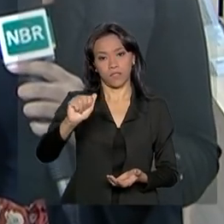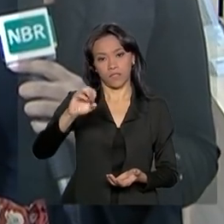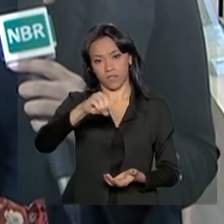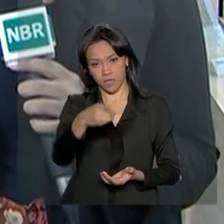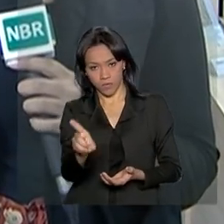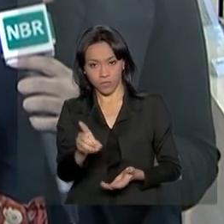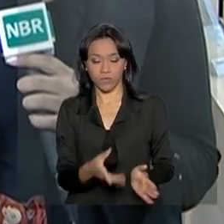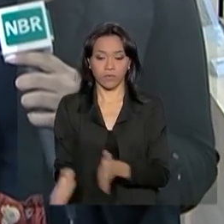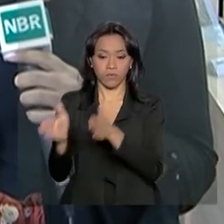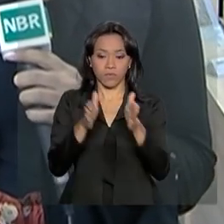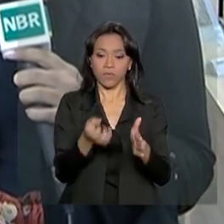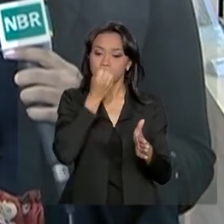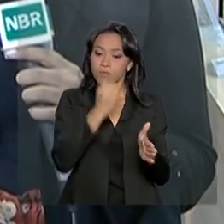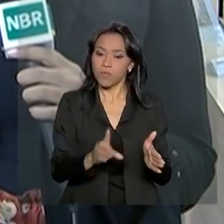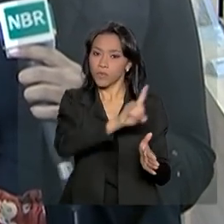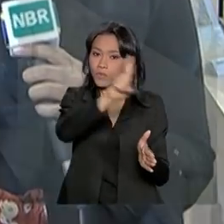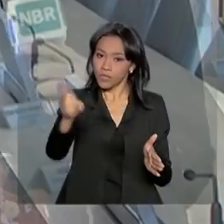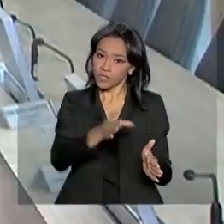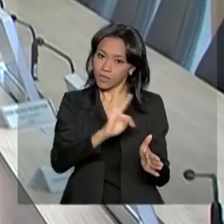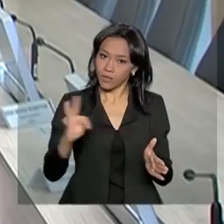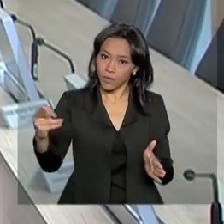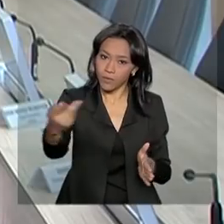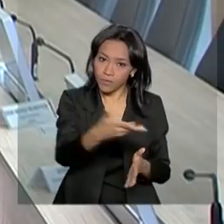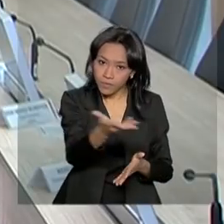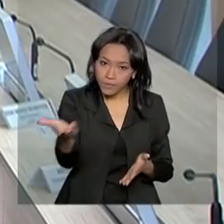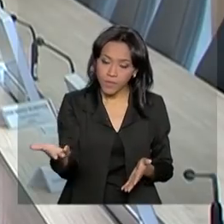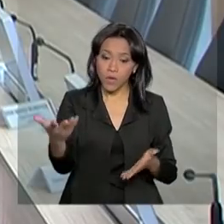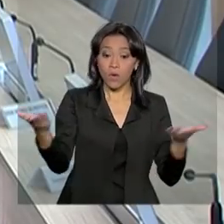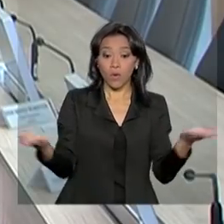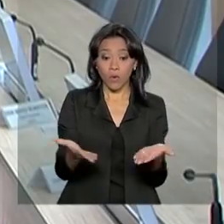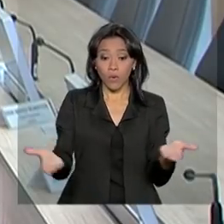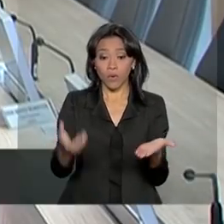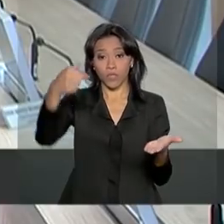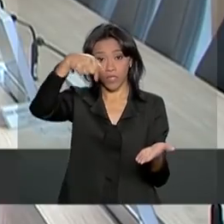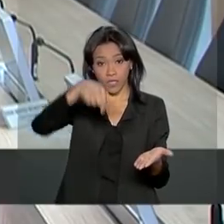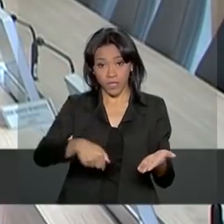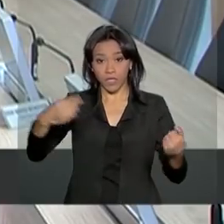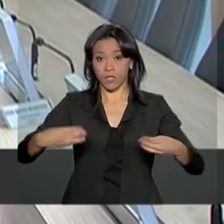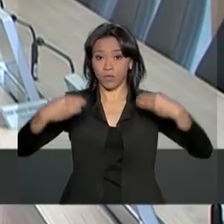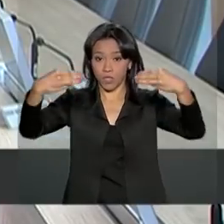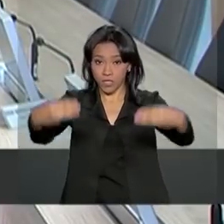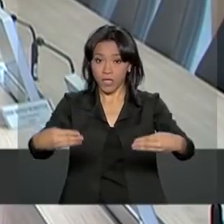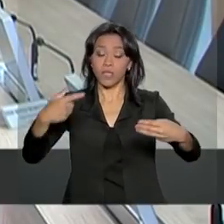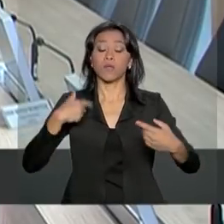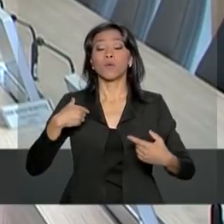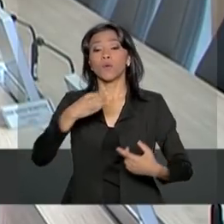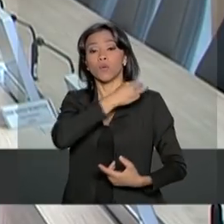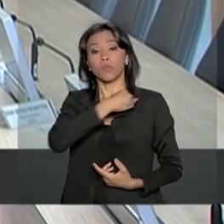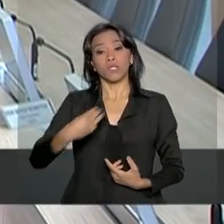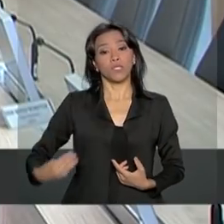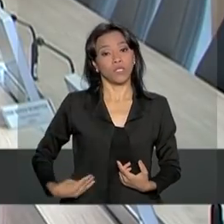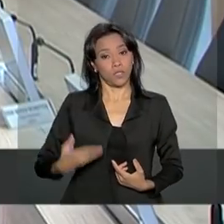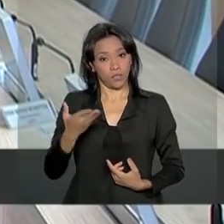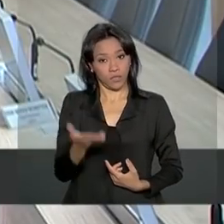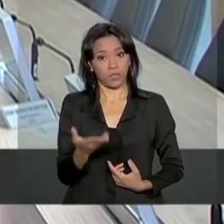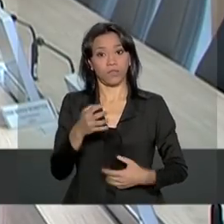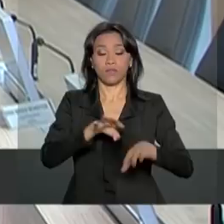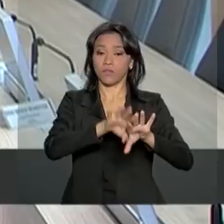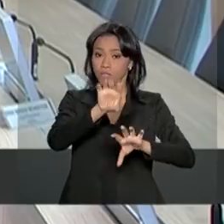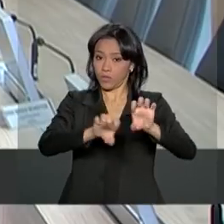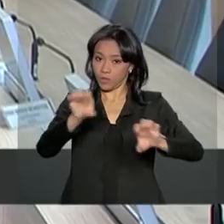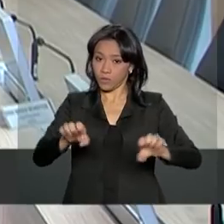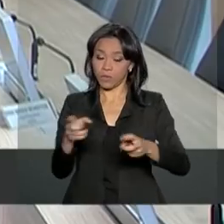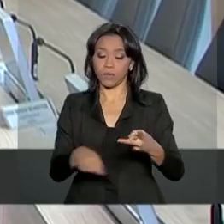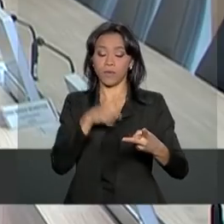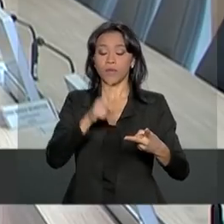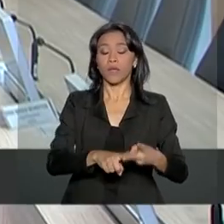Bom dia, Luciana. Bom dia a todos. Olha, hoje aqui no Ministério, o ministro da Infraestrutura, Tarcísio Gomes de Freitas, a